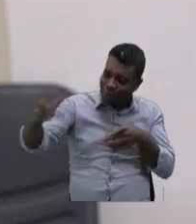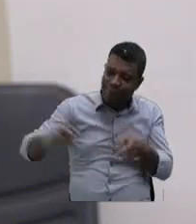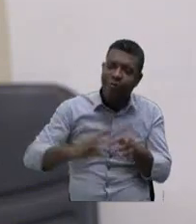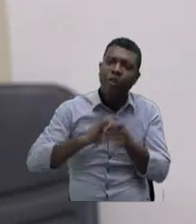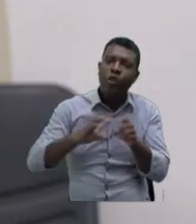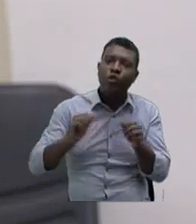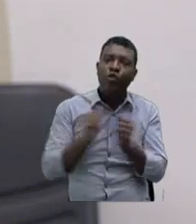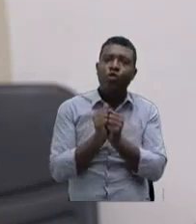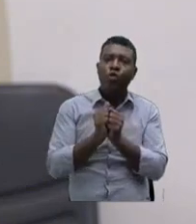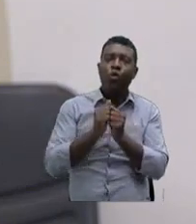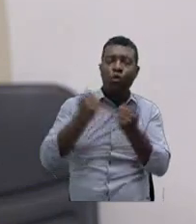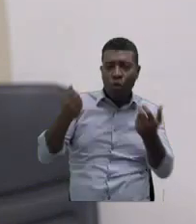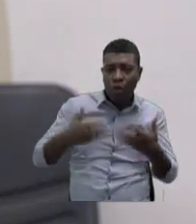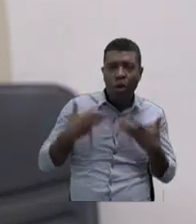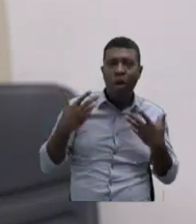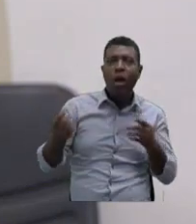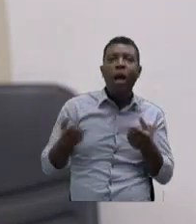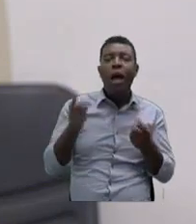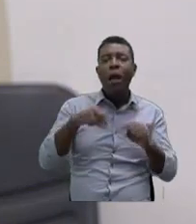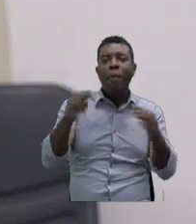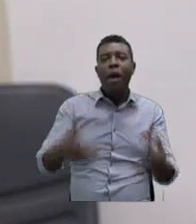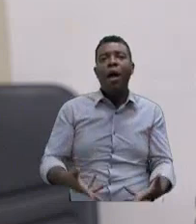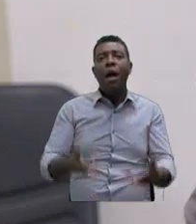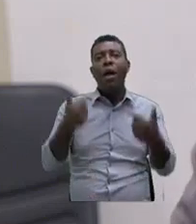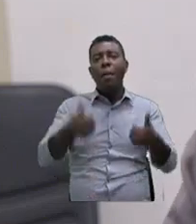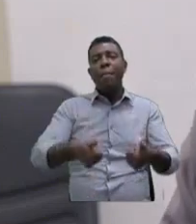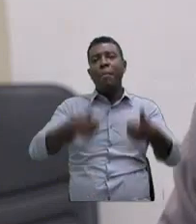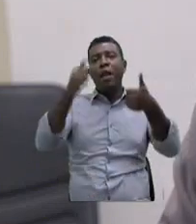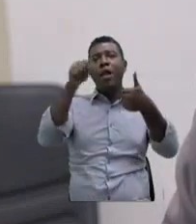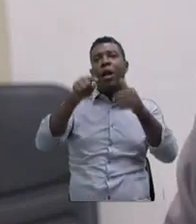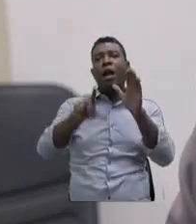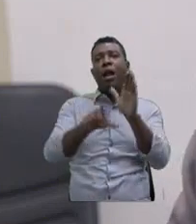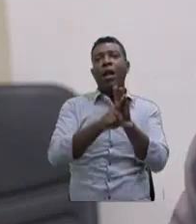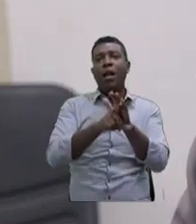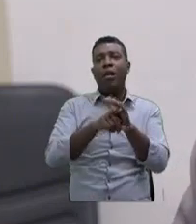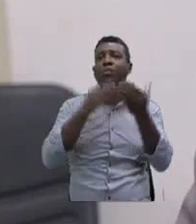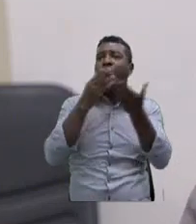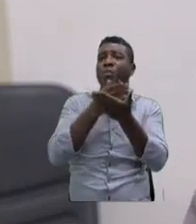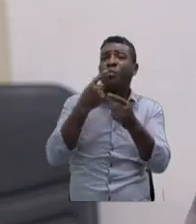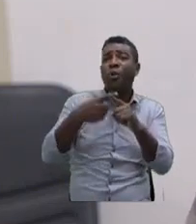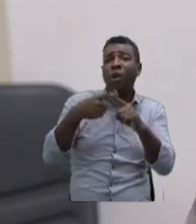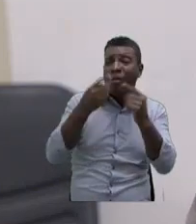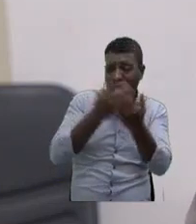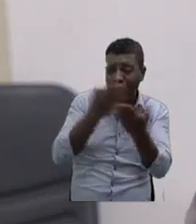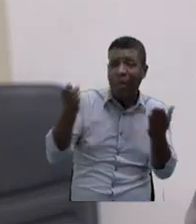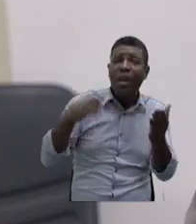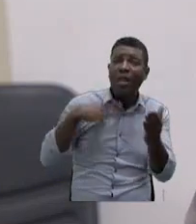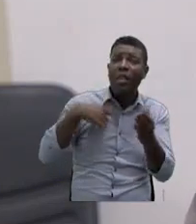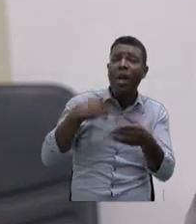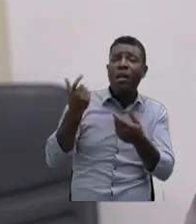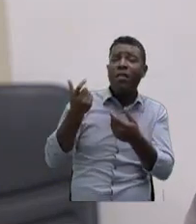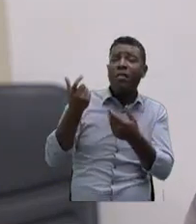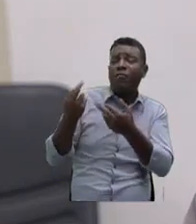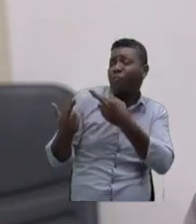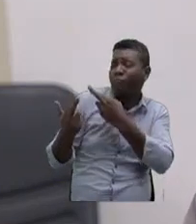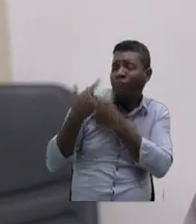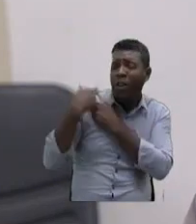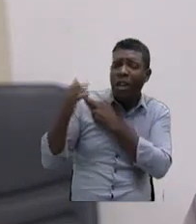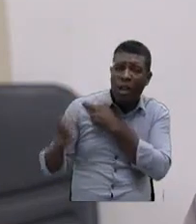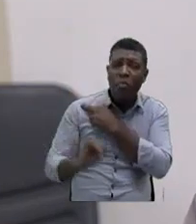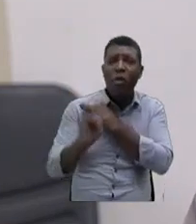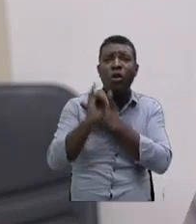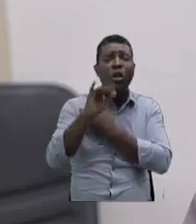lei, para aprimorar, e eu acho que vocês vão ter um papel tão fundamental para ouvir, para